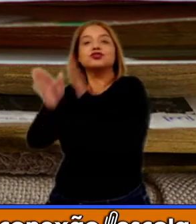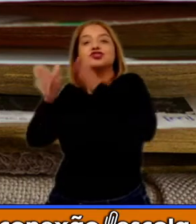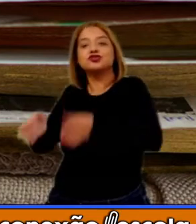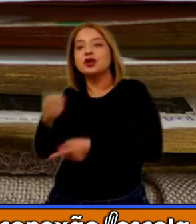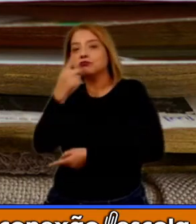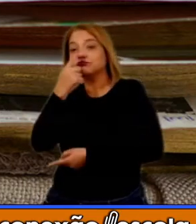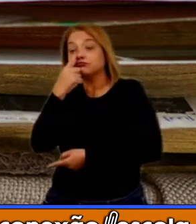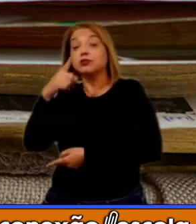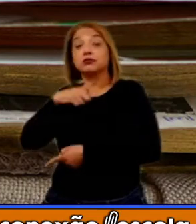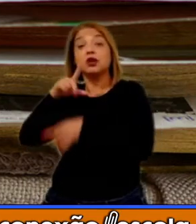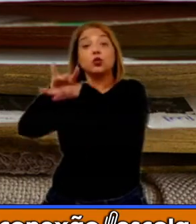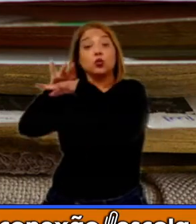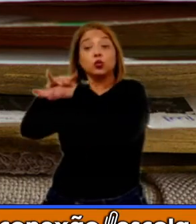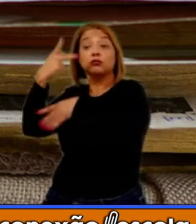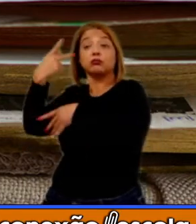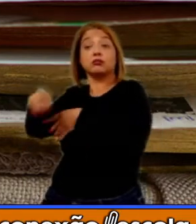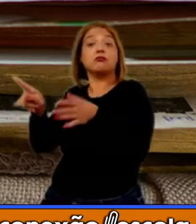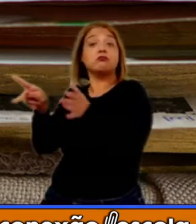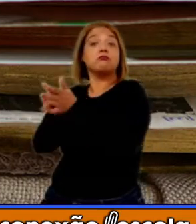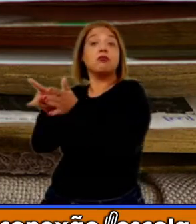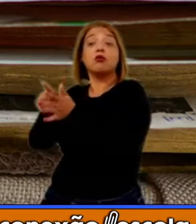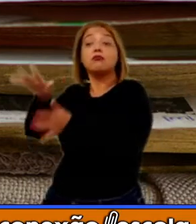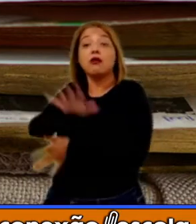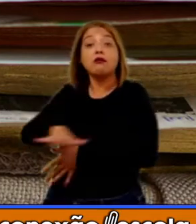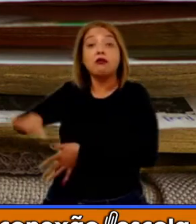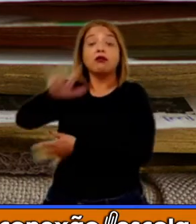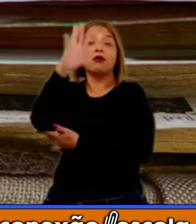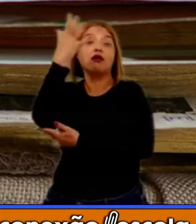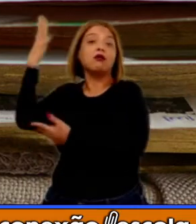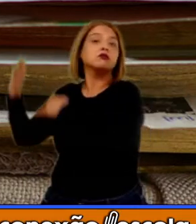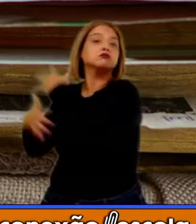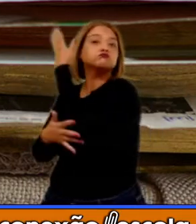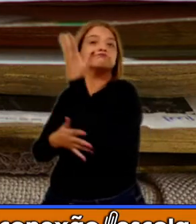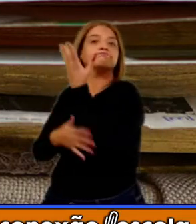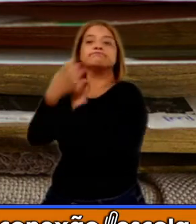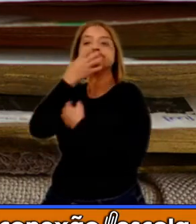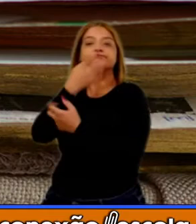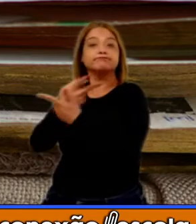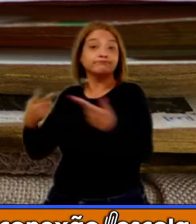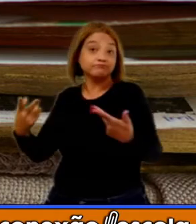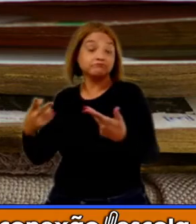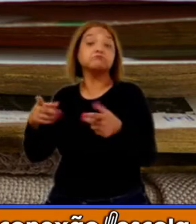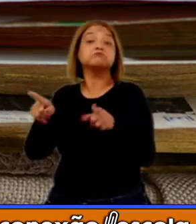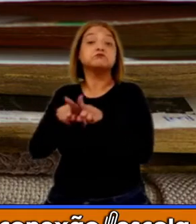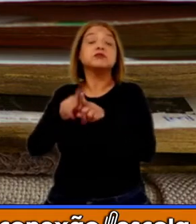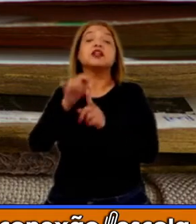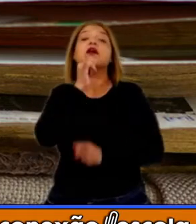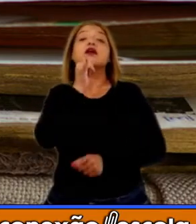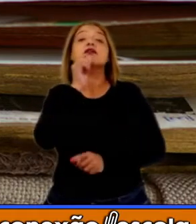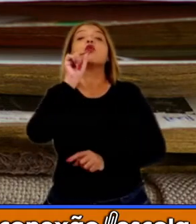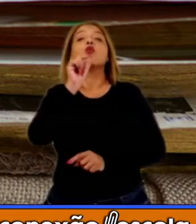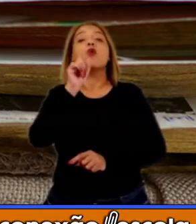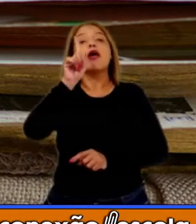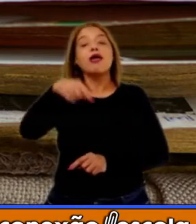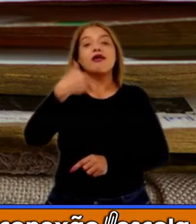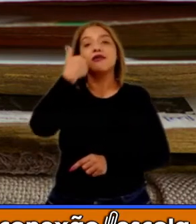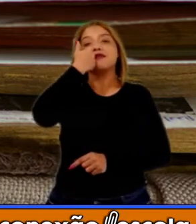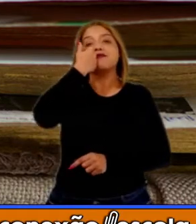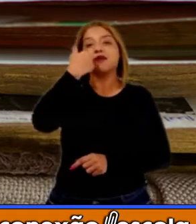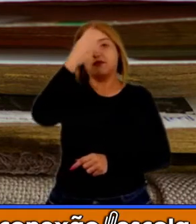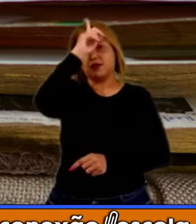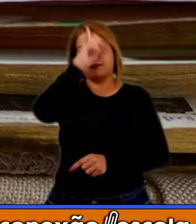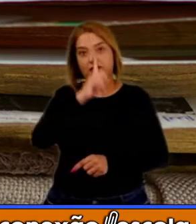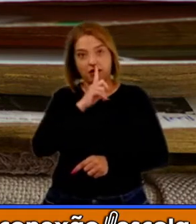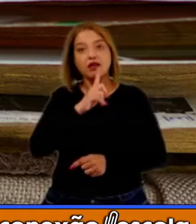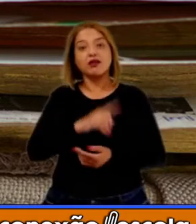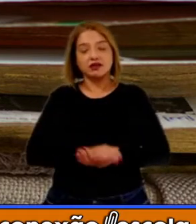tem doenças que são causadas por animais. Exemplo é a febre amarela, né? Então, quando a